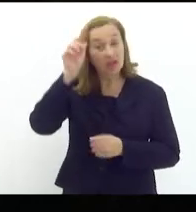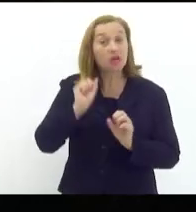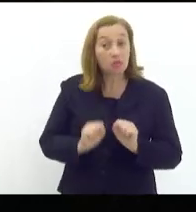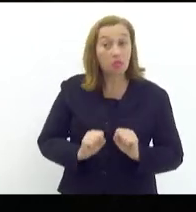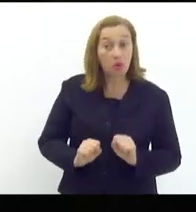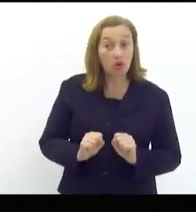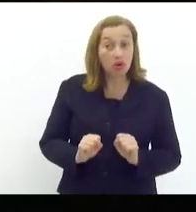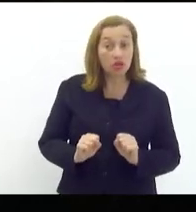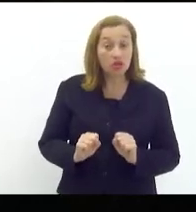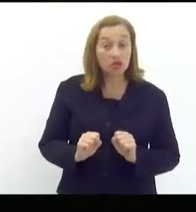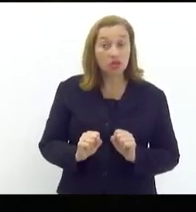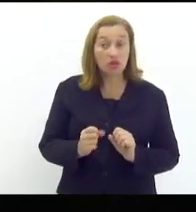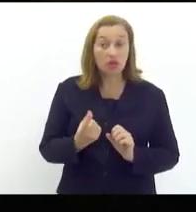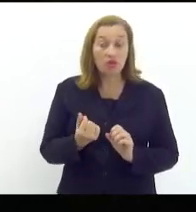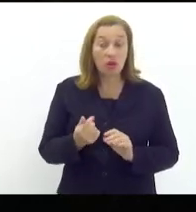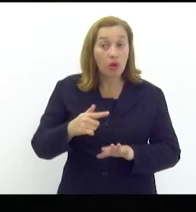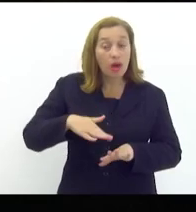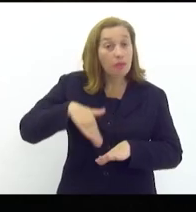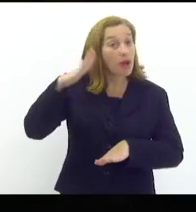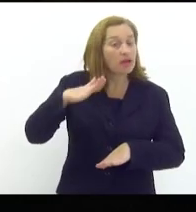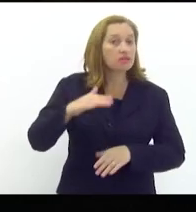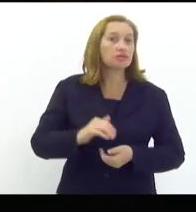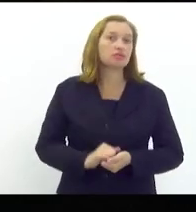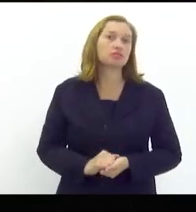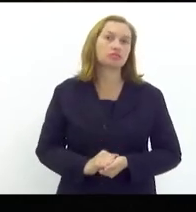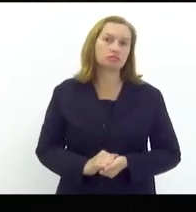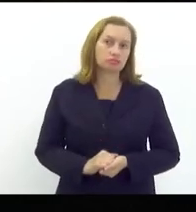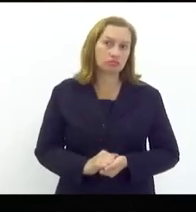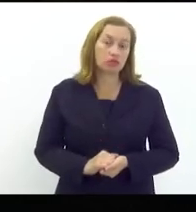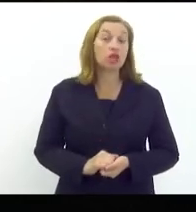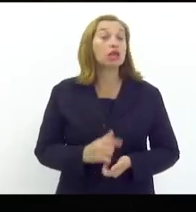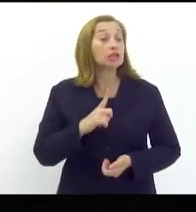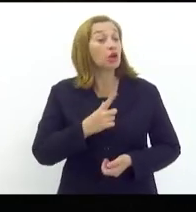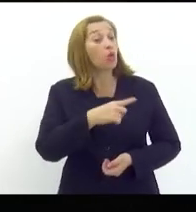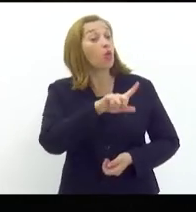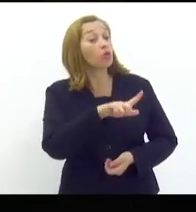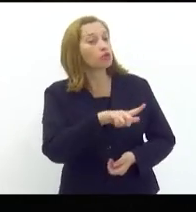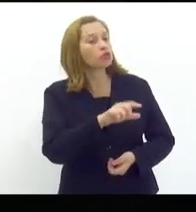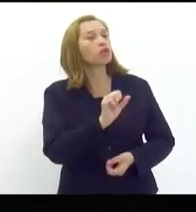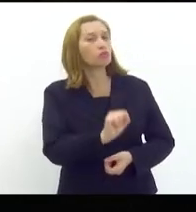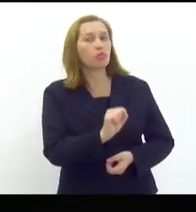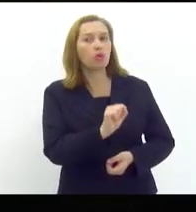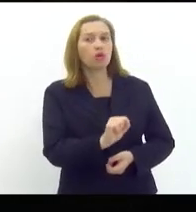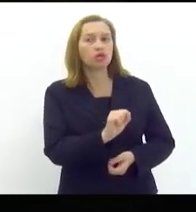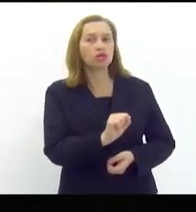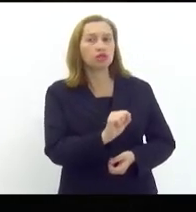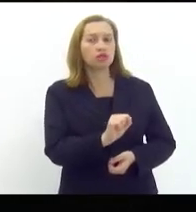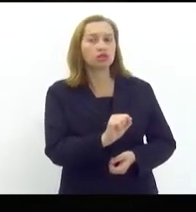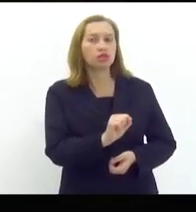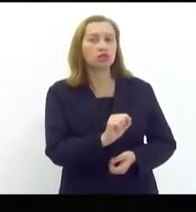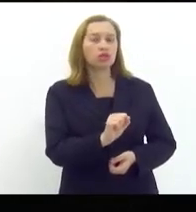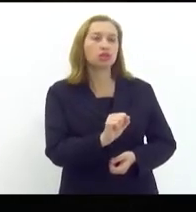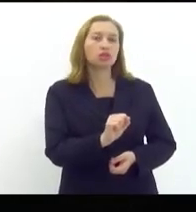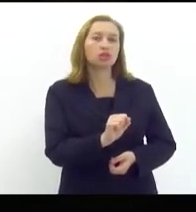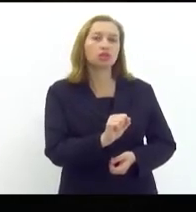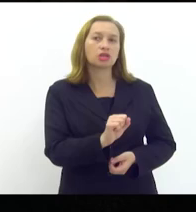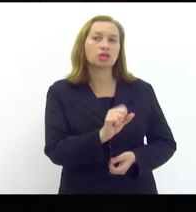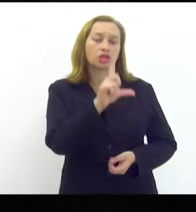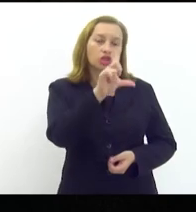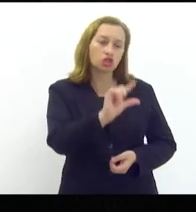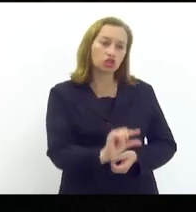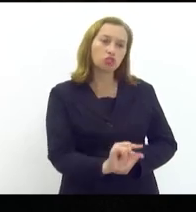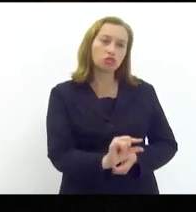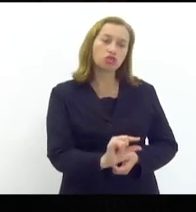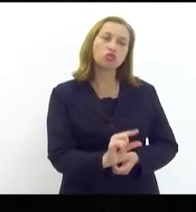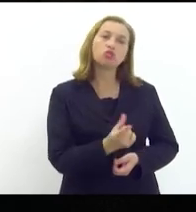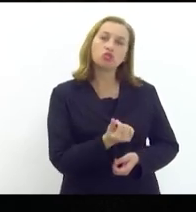subir esse valor vernal loucamente mas tem outro que pode querer fazer benesse e reduzir